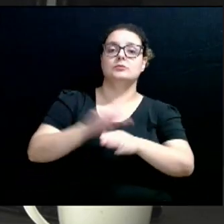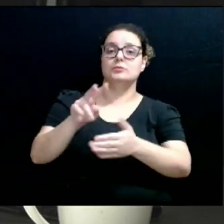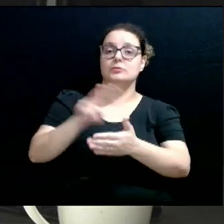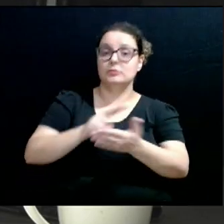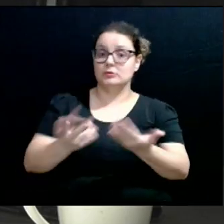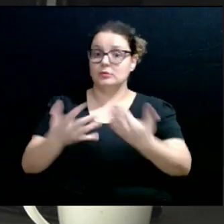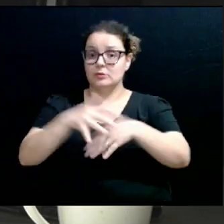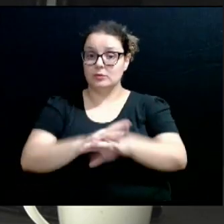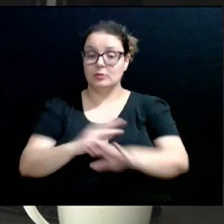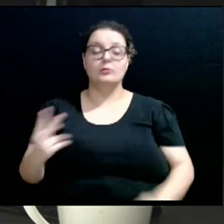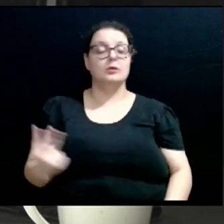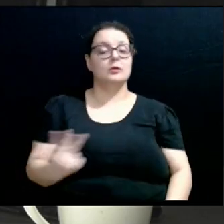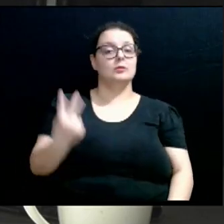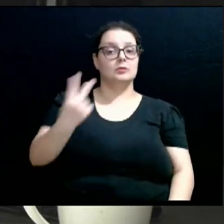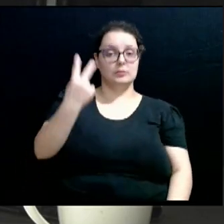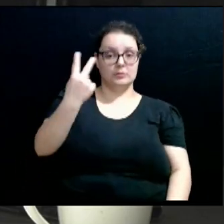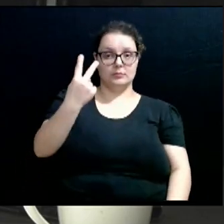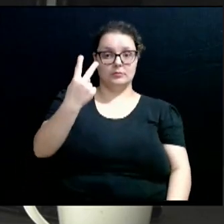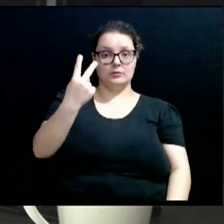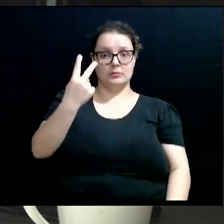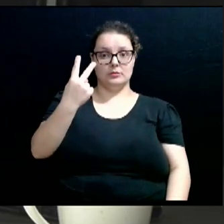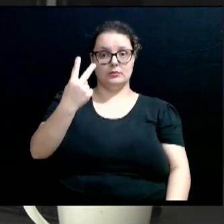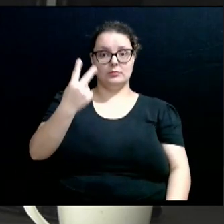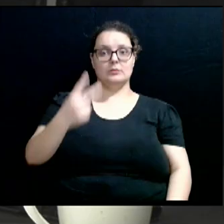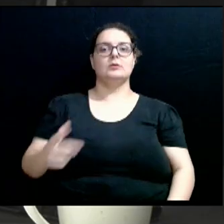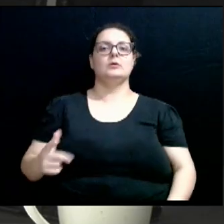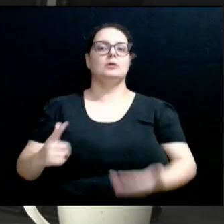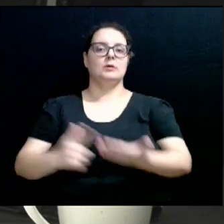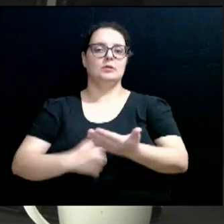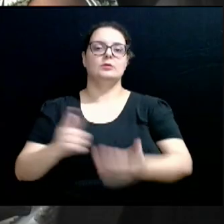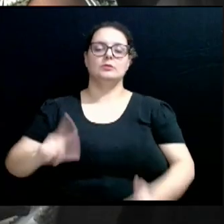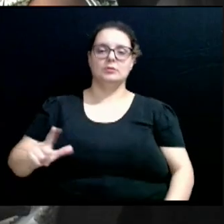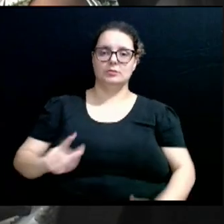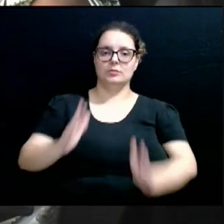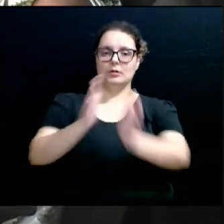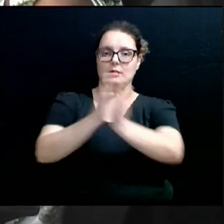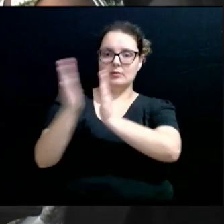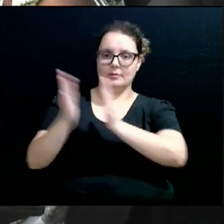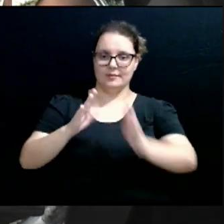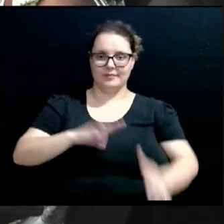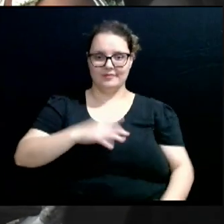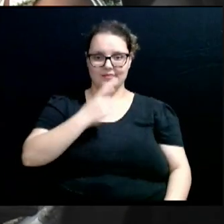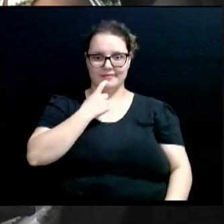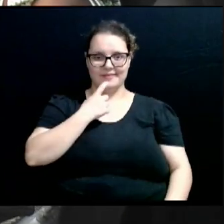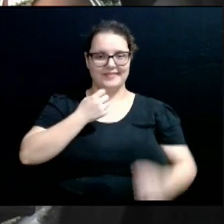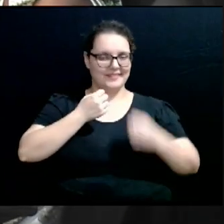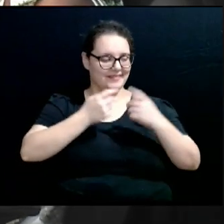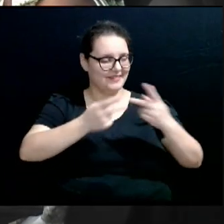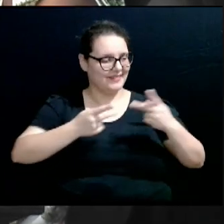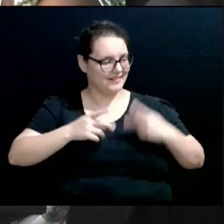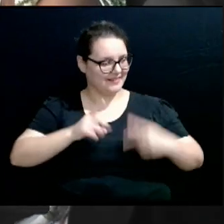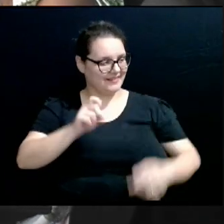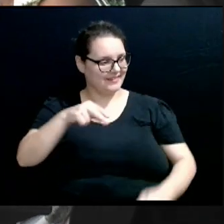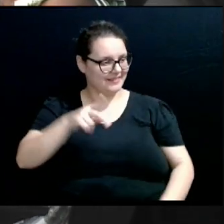valorização da literatura nas bibliotecas da cidade. Bem-vinda, Danda.